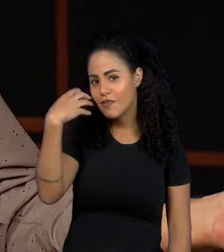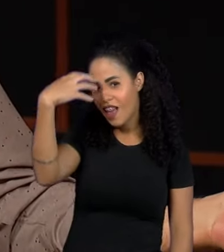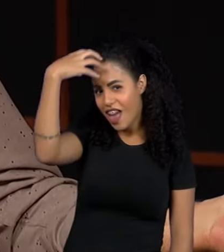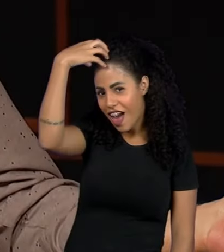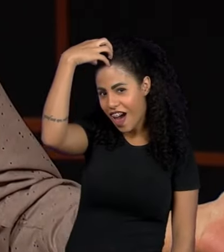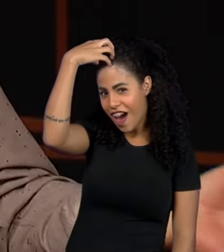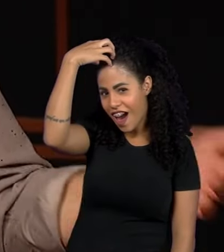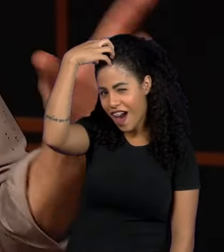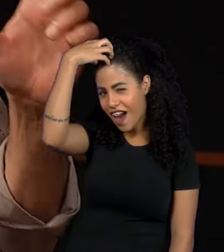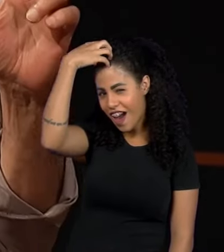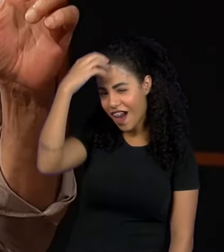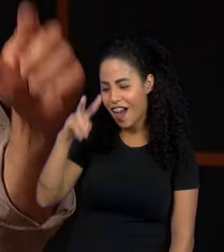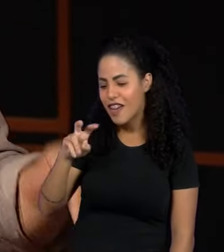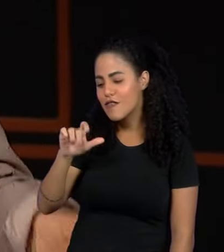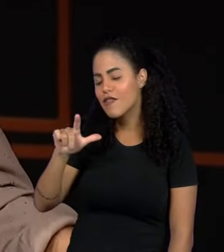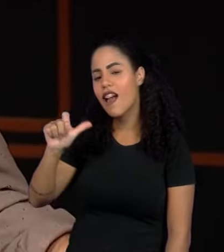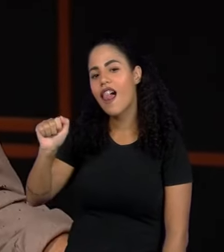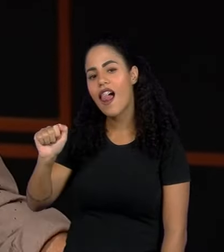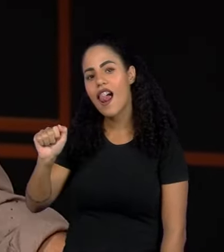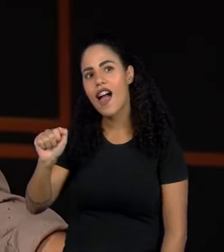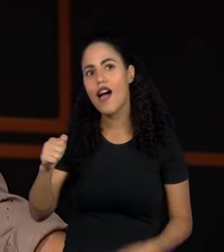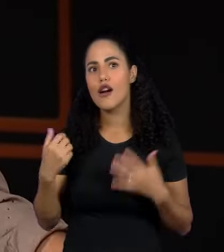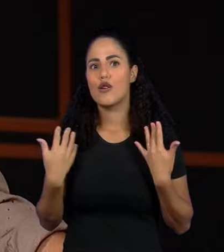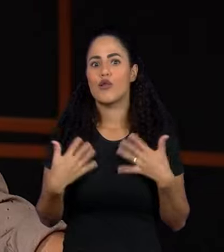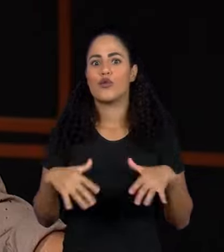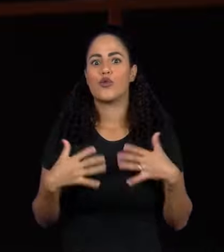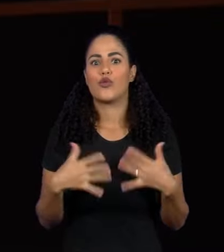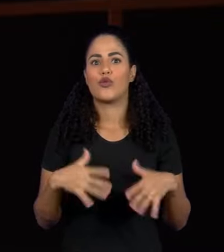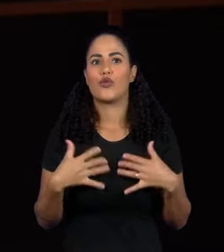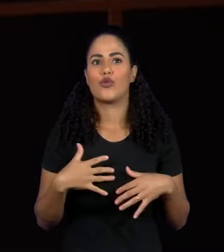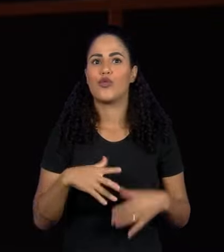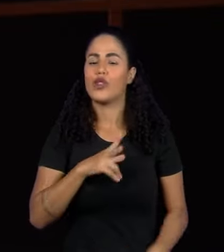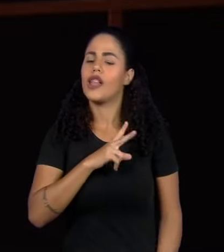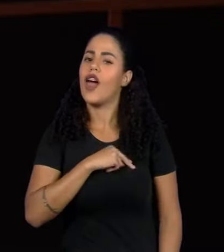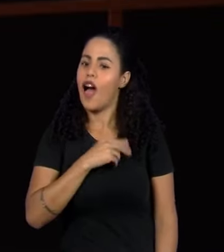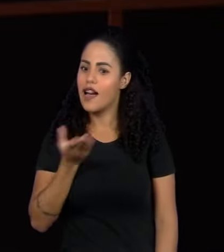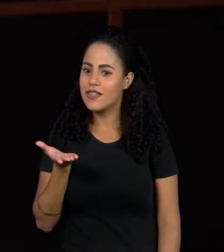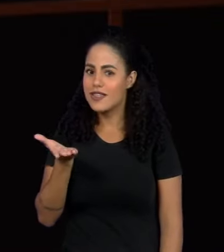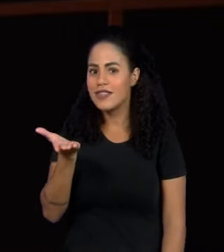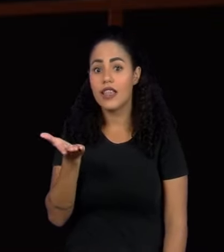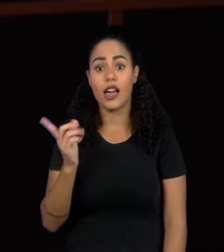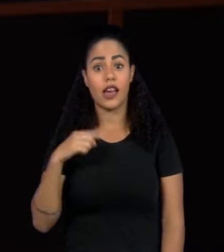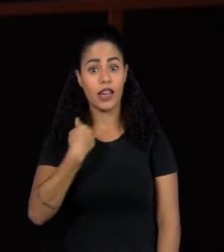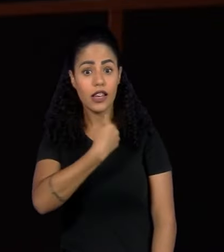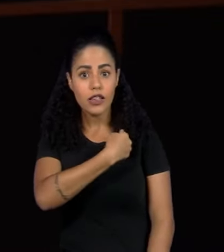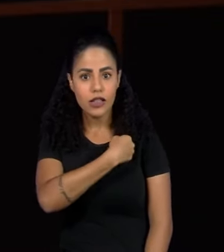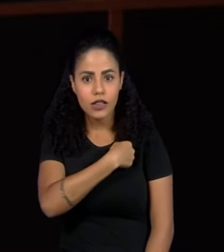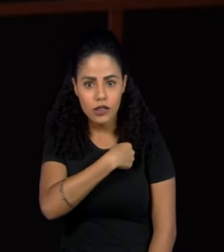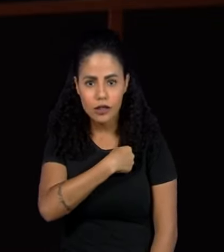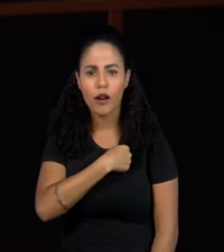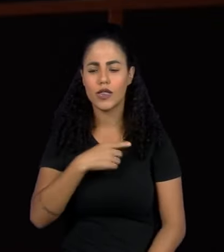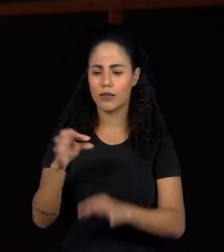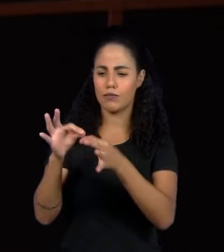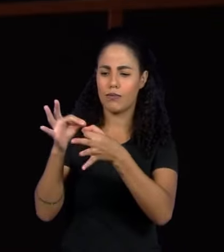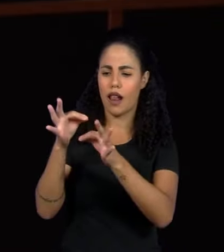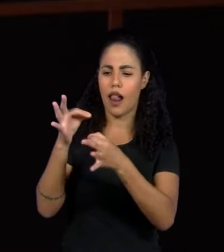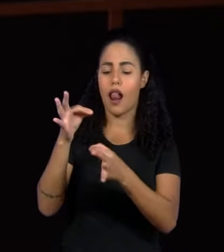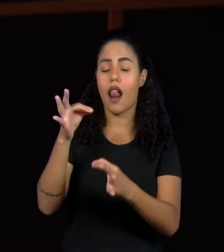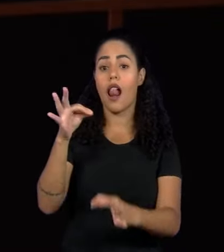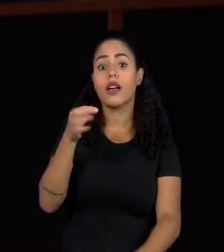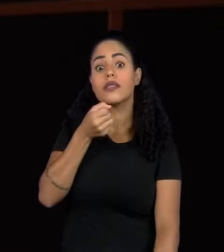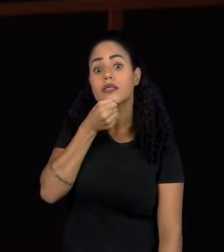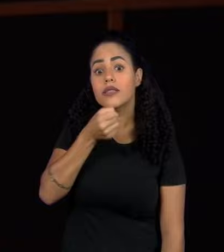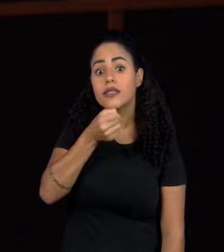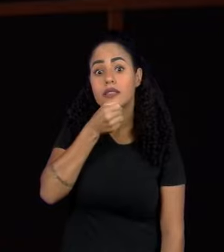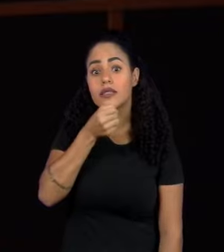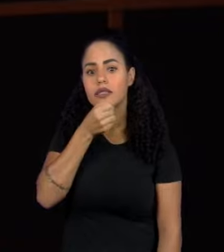Ah, fácil! Zé Celso Martinez Correia. O próprio. E nós fizemos uma longa entrevista com ele. E nas